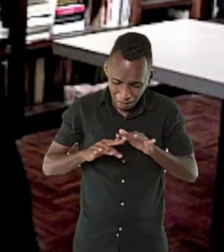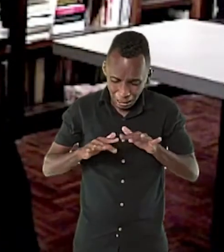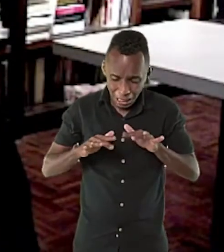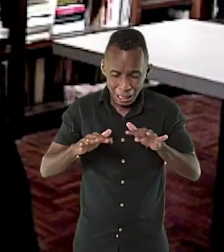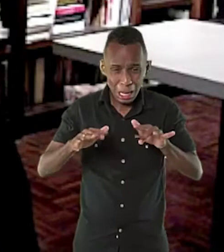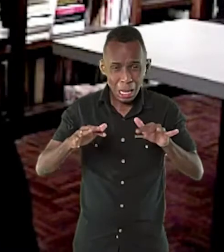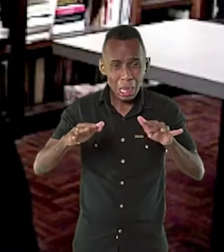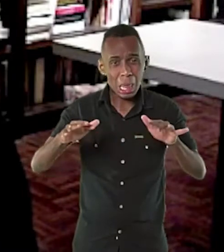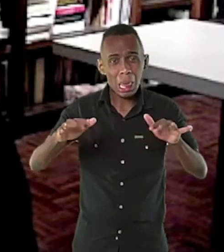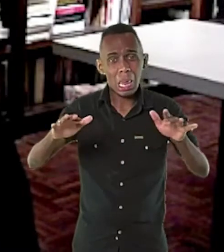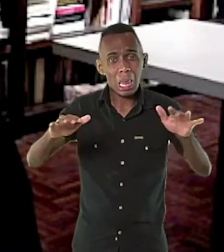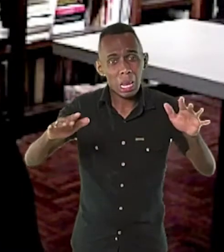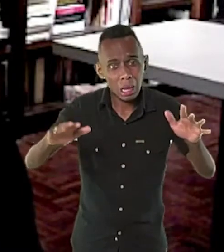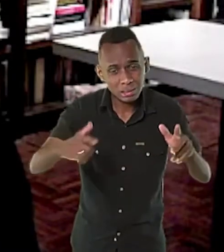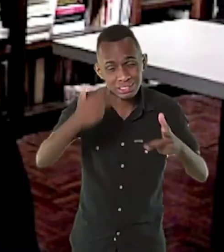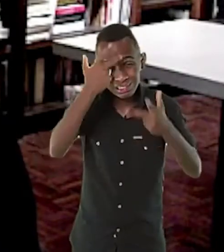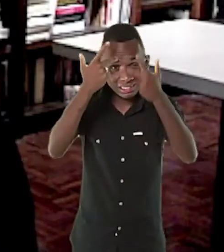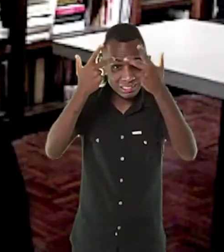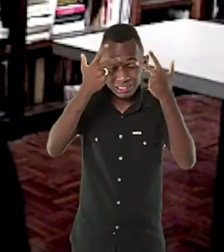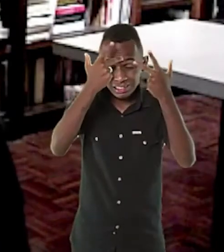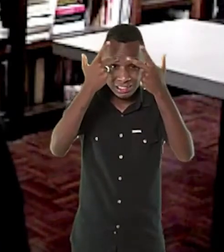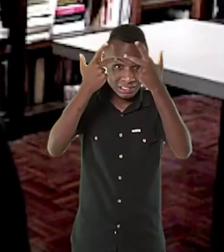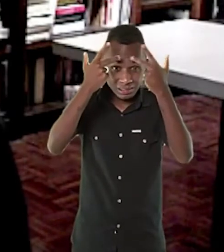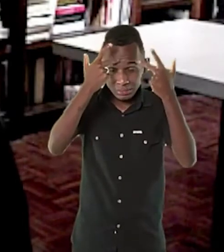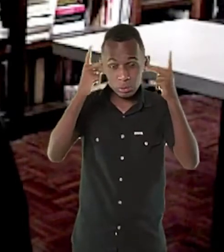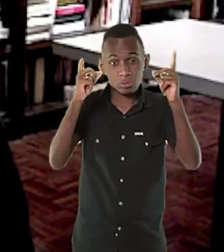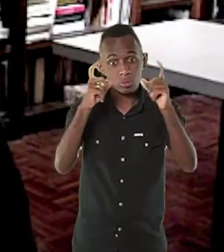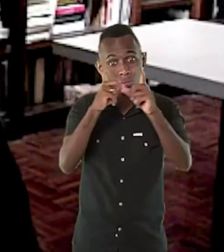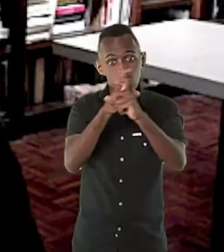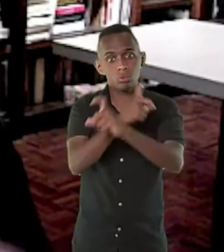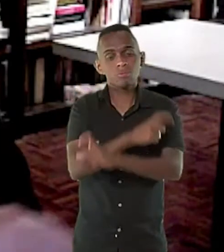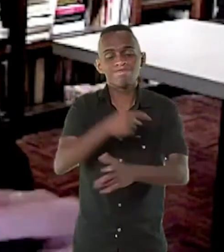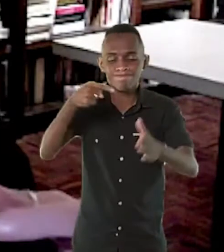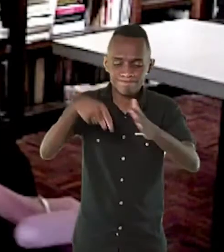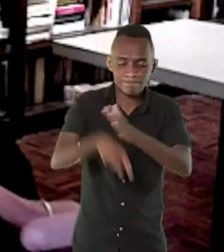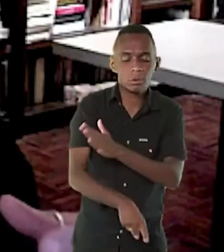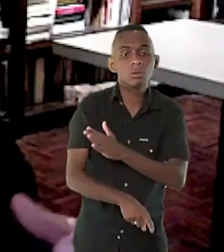genética nos seus primórdios de modo muito profundo.